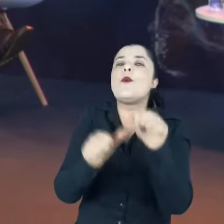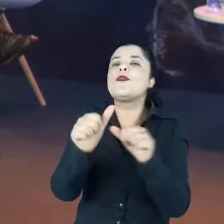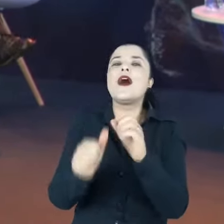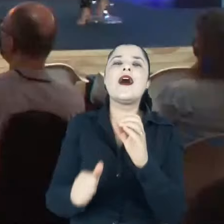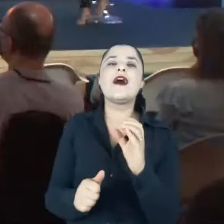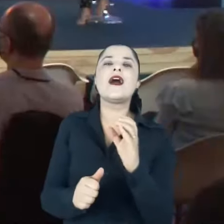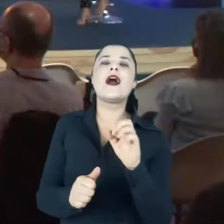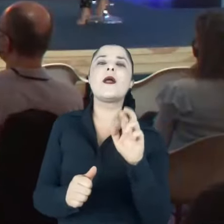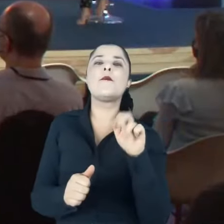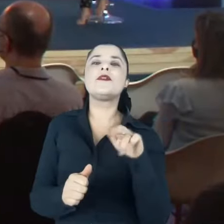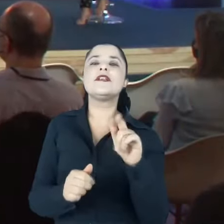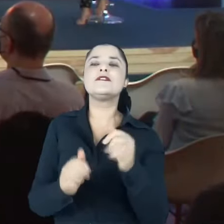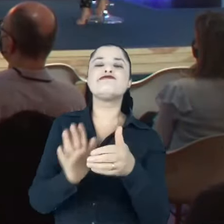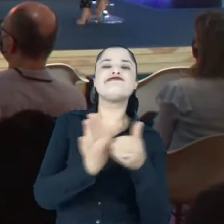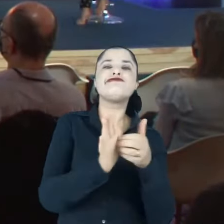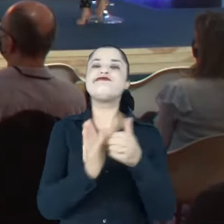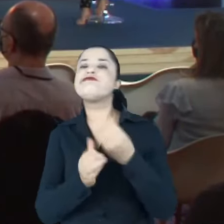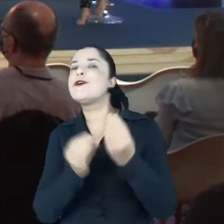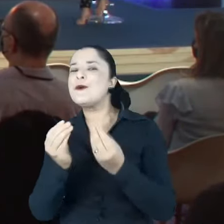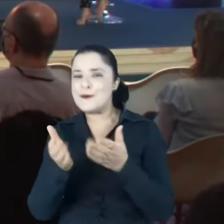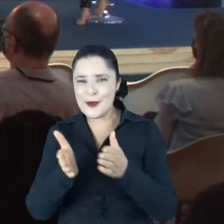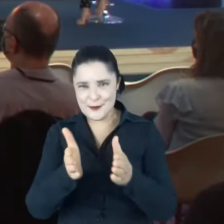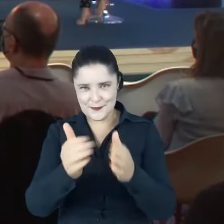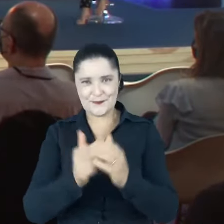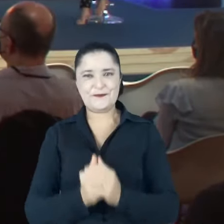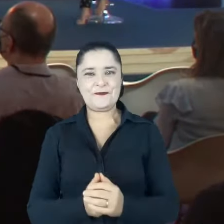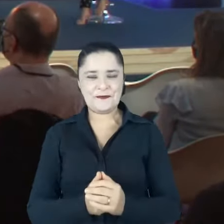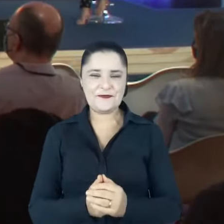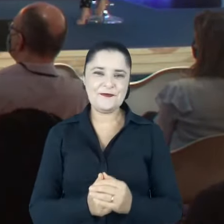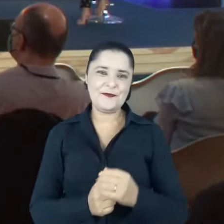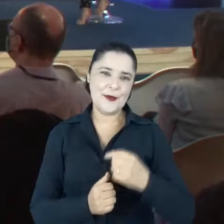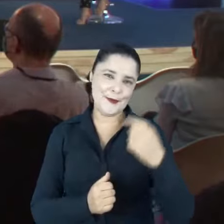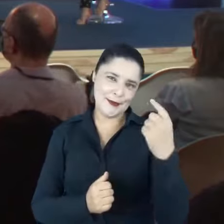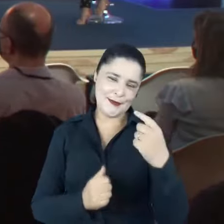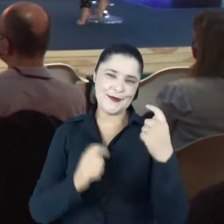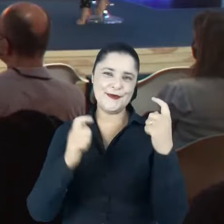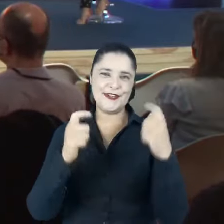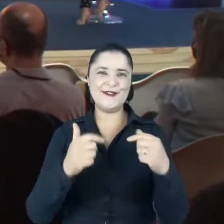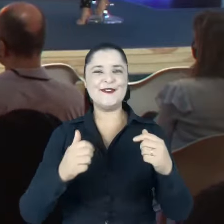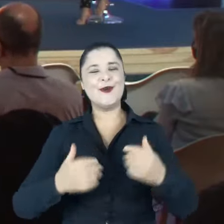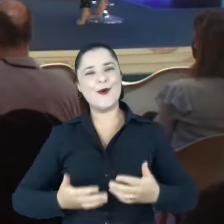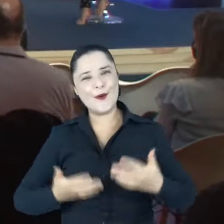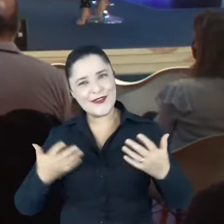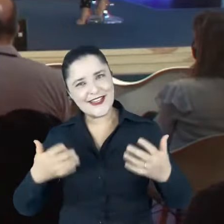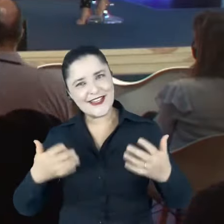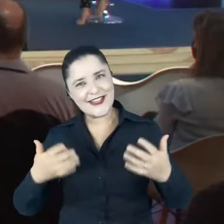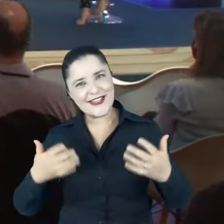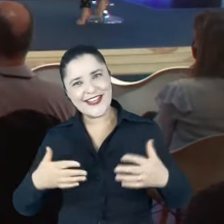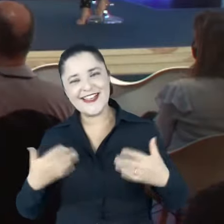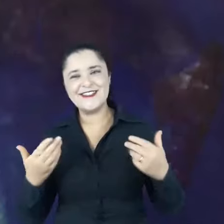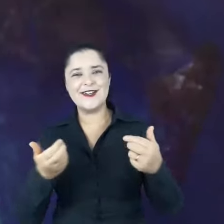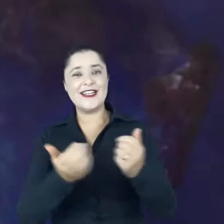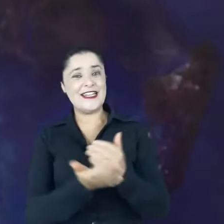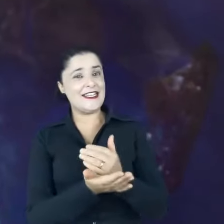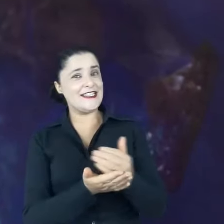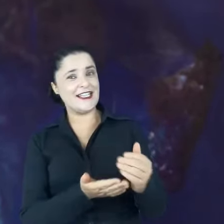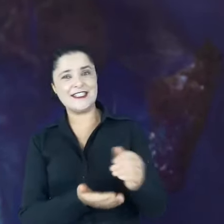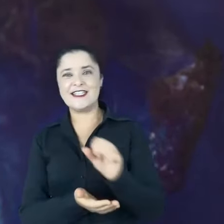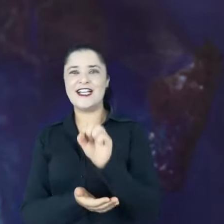caminho? Bom, em primeiro lugar, eu fico muito contente com a iniciativa da Siemens, né, de reorientar